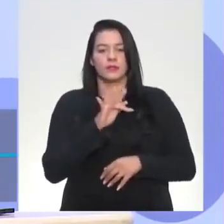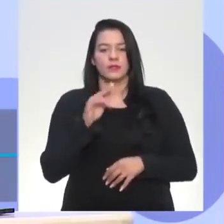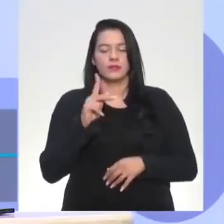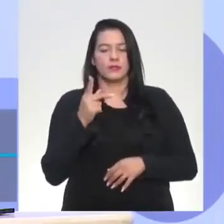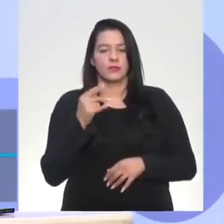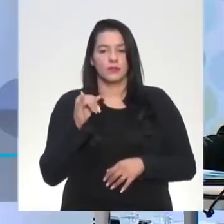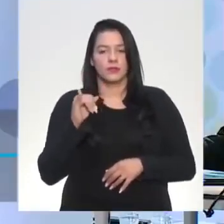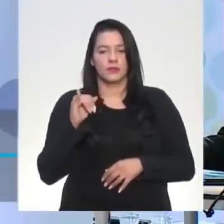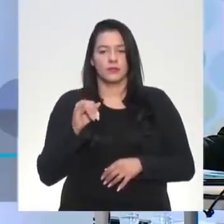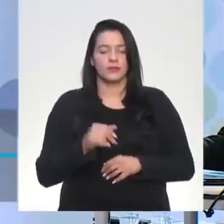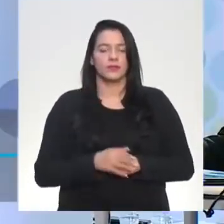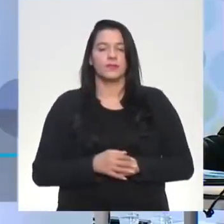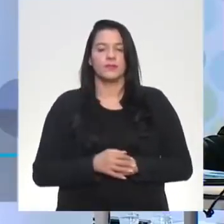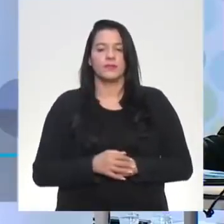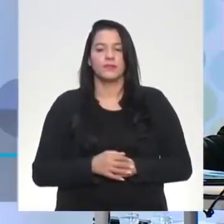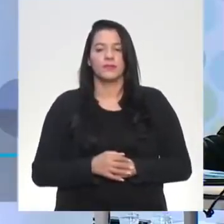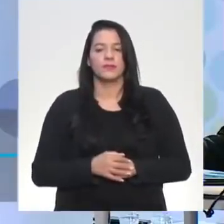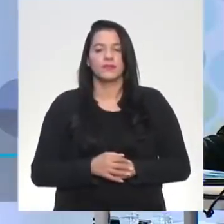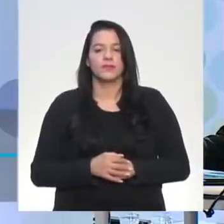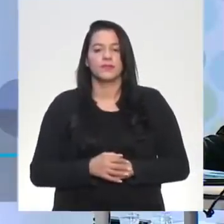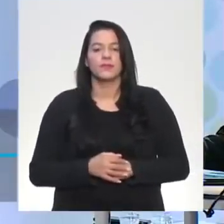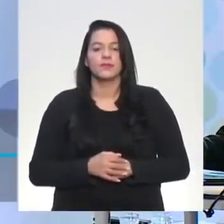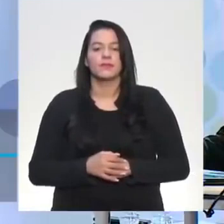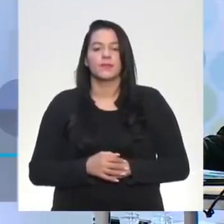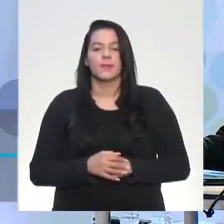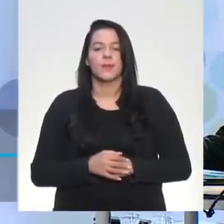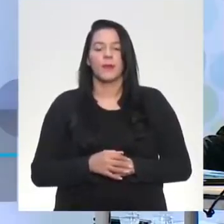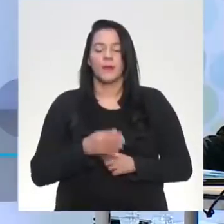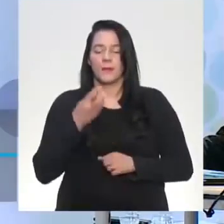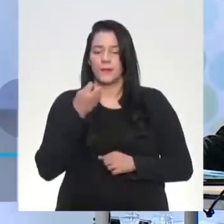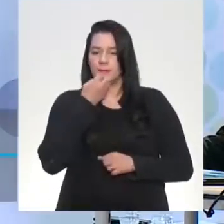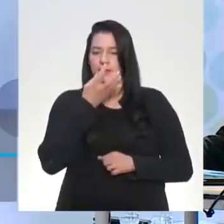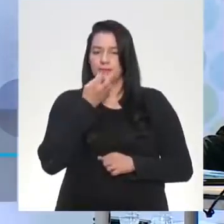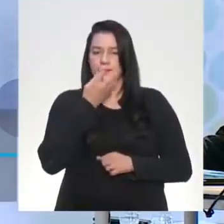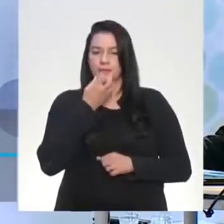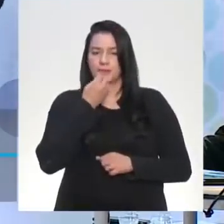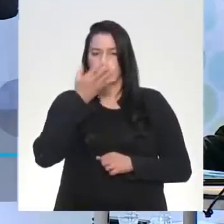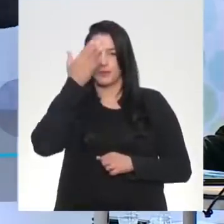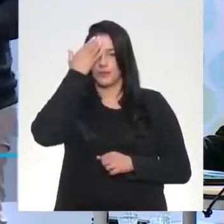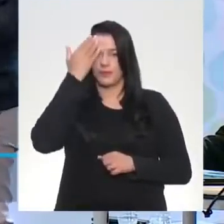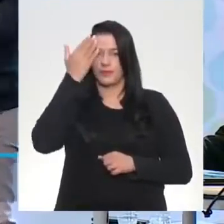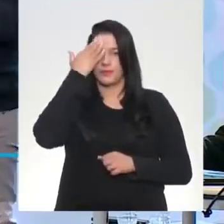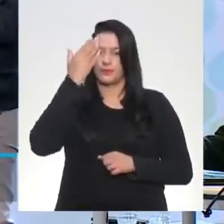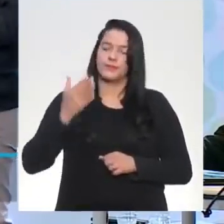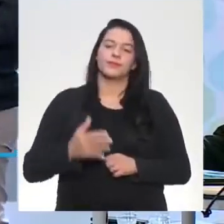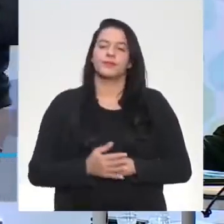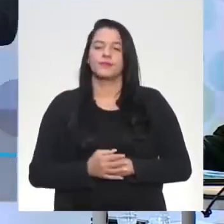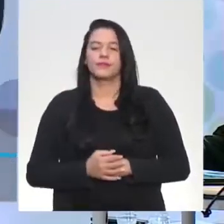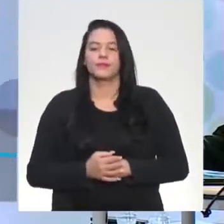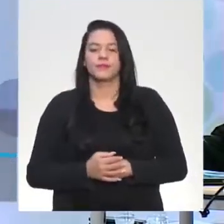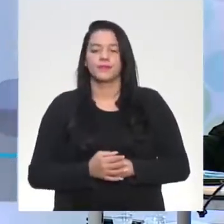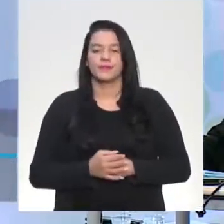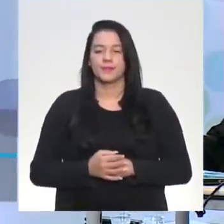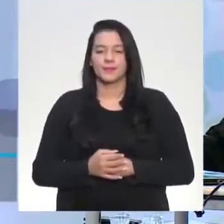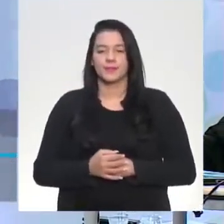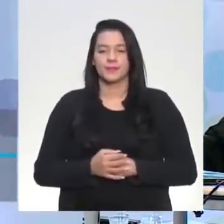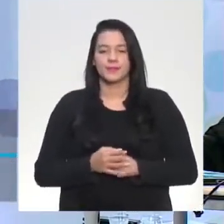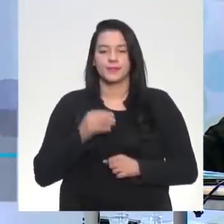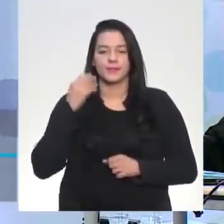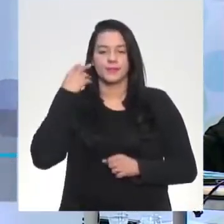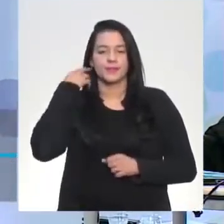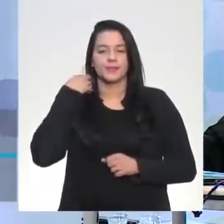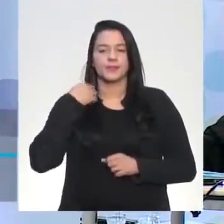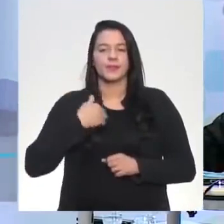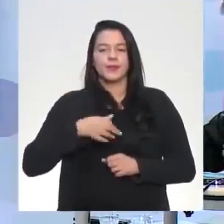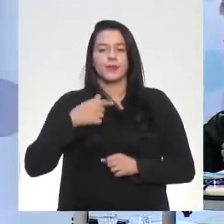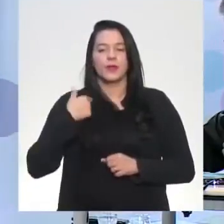É isso, valeu. É isso mesmo, né? Muito bem, muito bem, muito bem. Muito bom, muito bom, muito bom. Olha só, eu fui bem enfático. Então, olha só, gente. O que